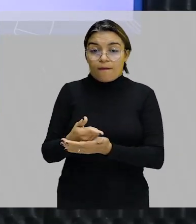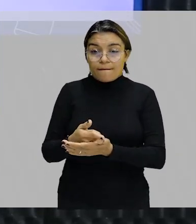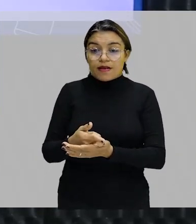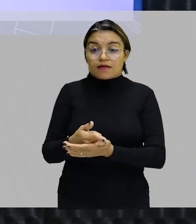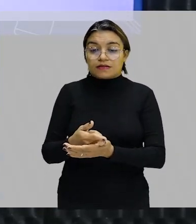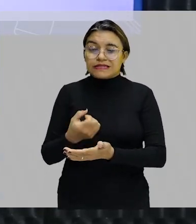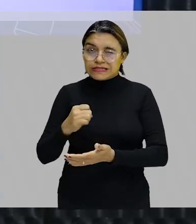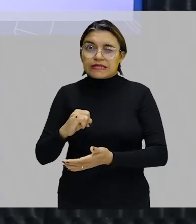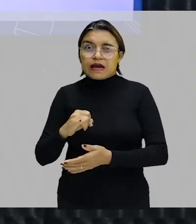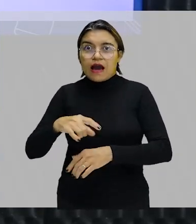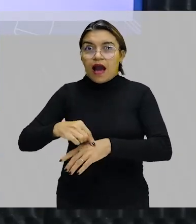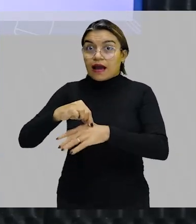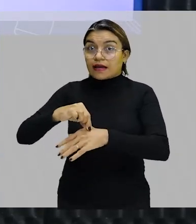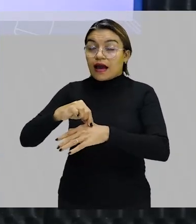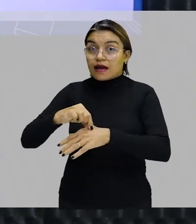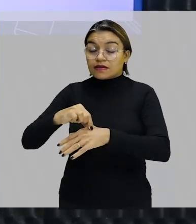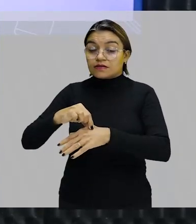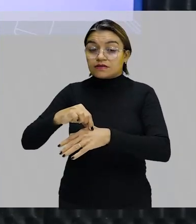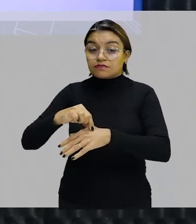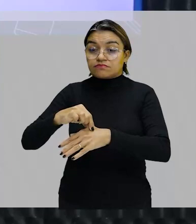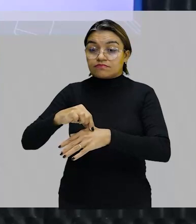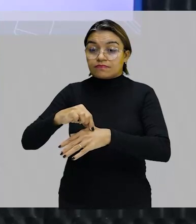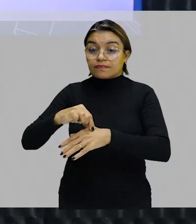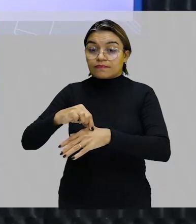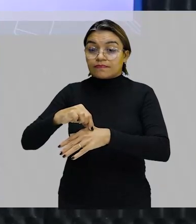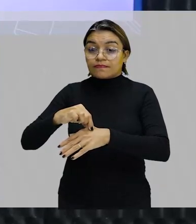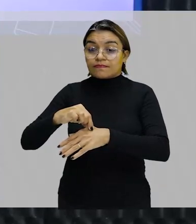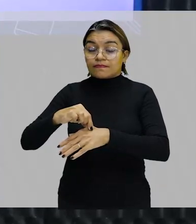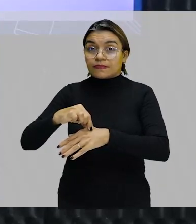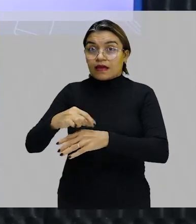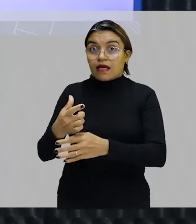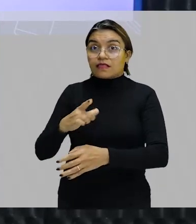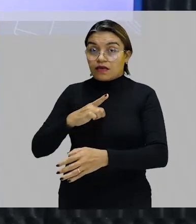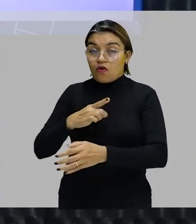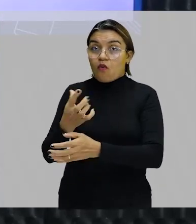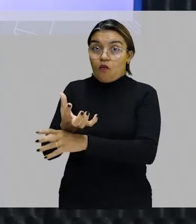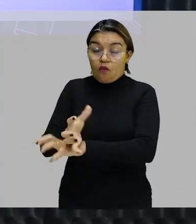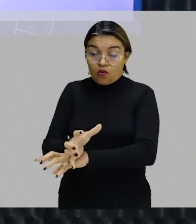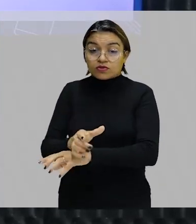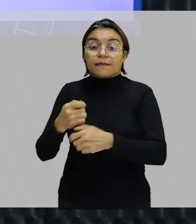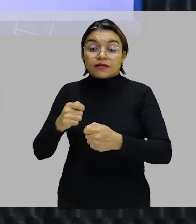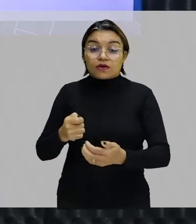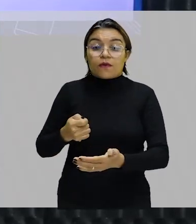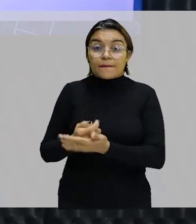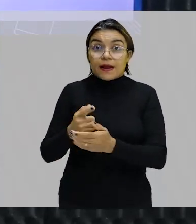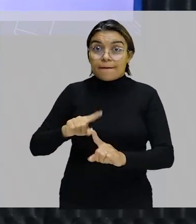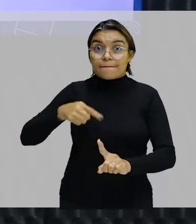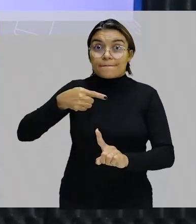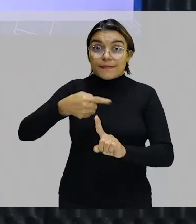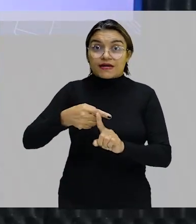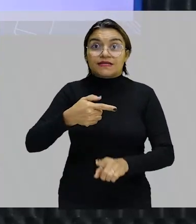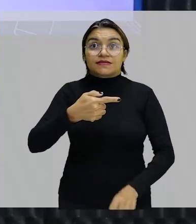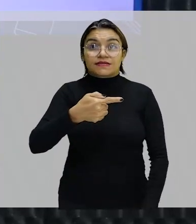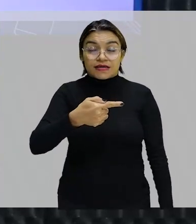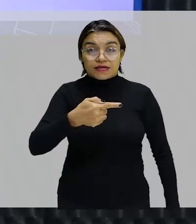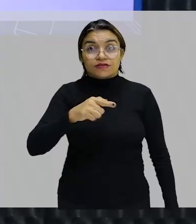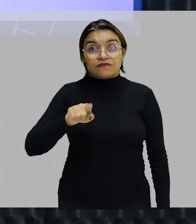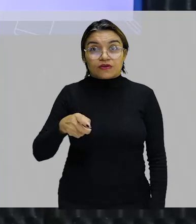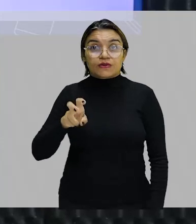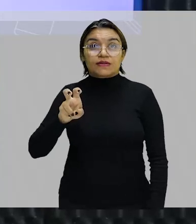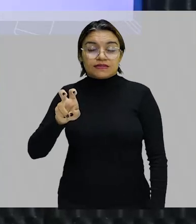essa massa, esse osso, para que sobre aquela quantidade que estamos procurando, certo?